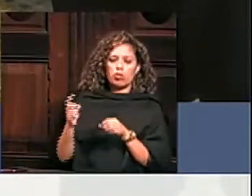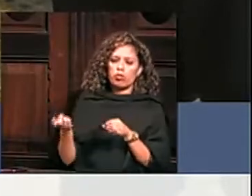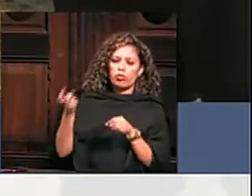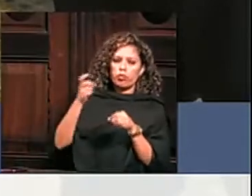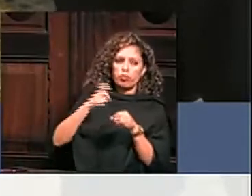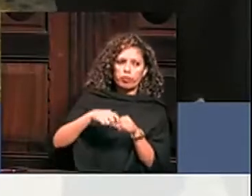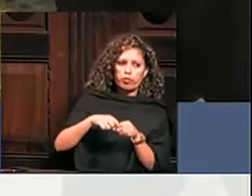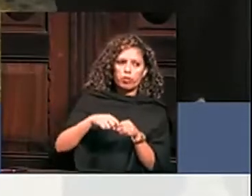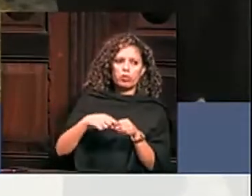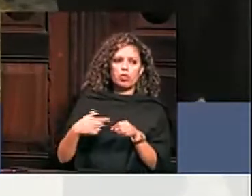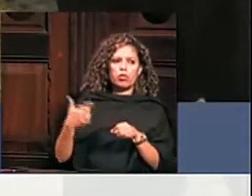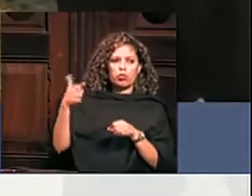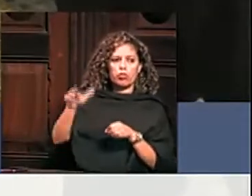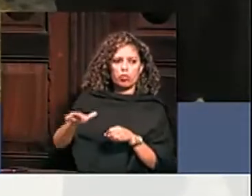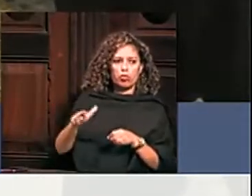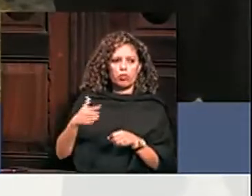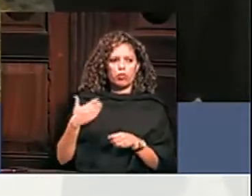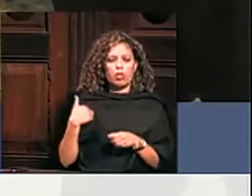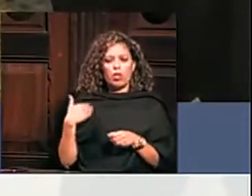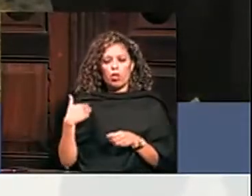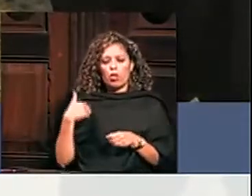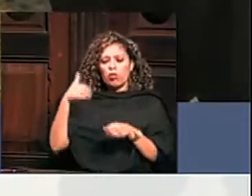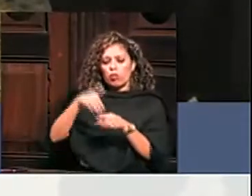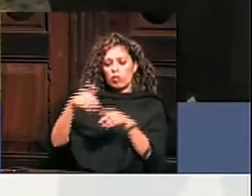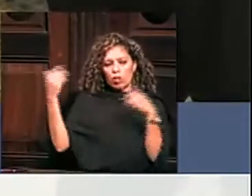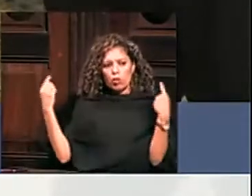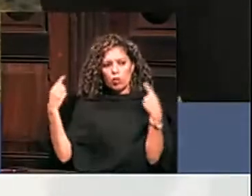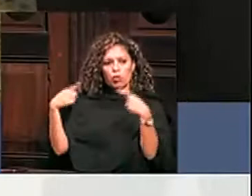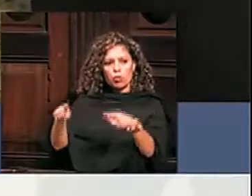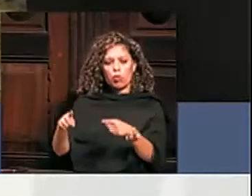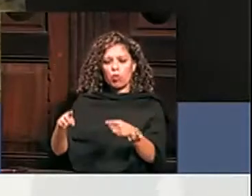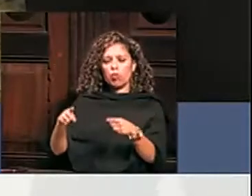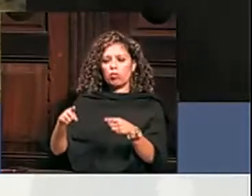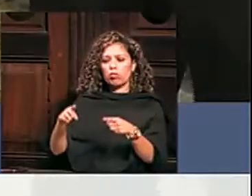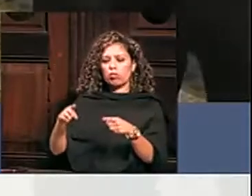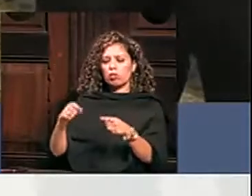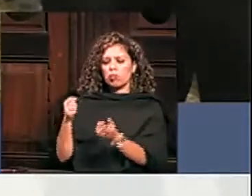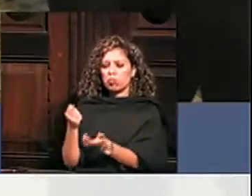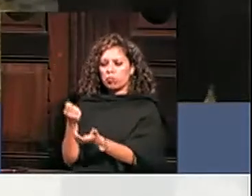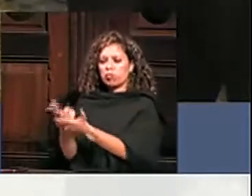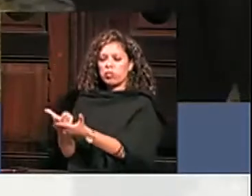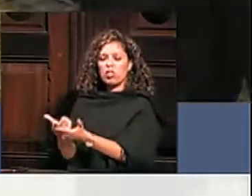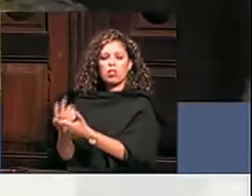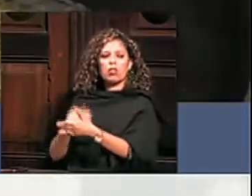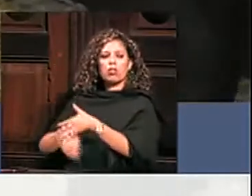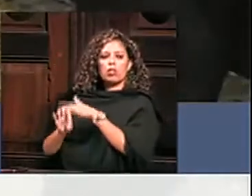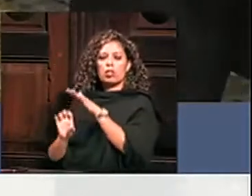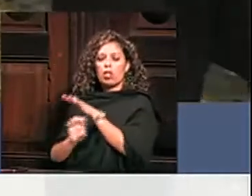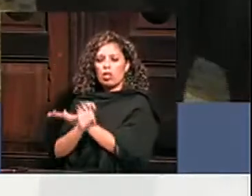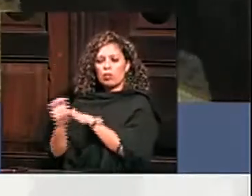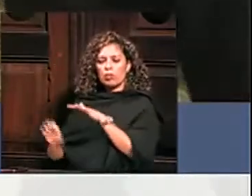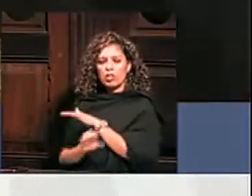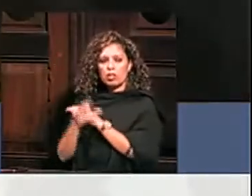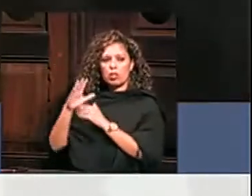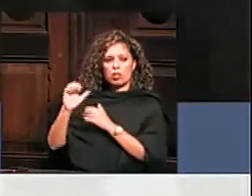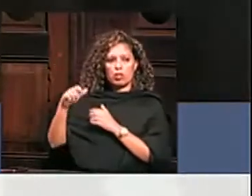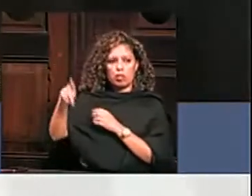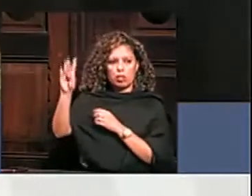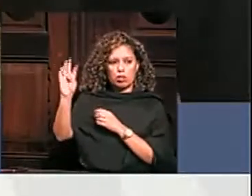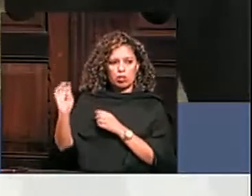à SEDAI. Quero dizer que votei contra a venda da SEDAI. E uma emenda possibilitou que